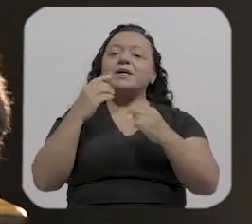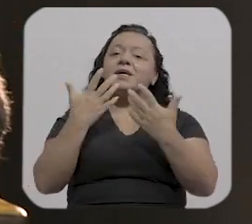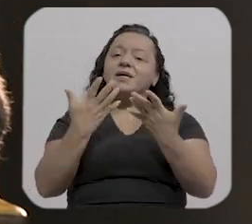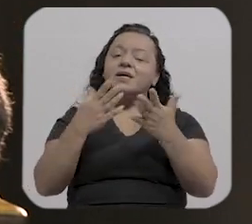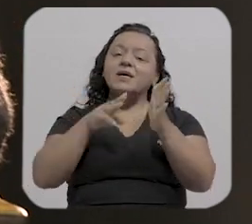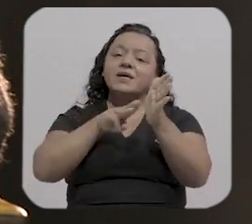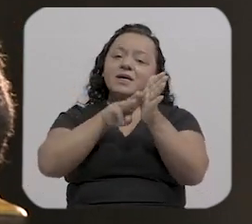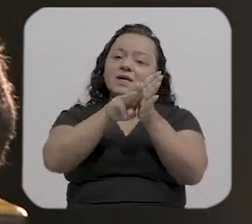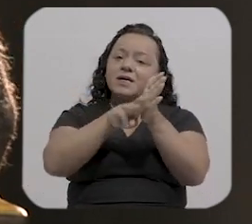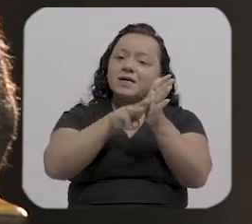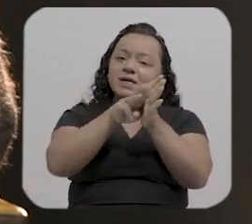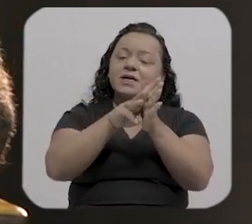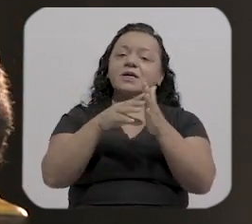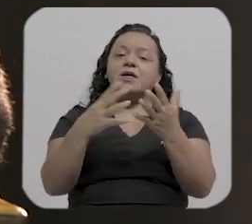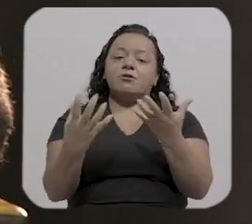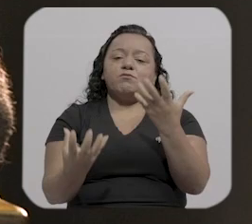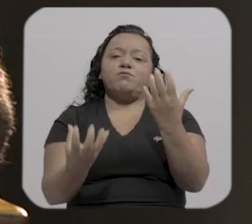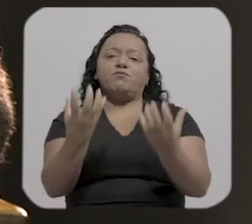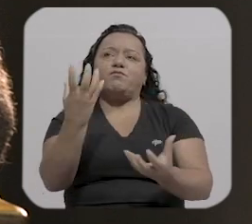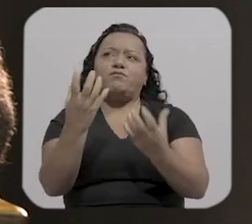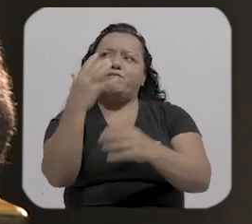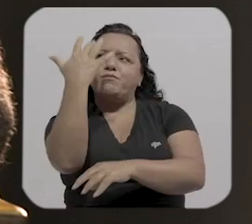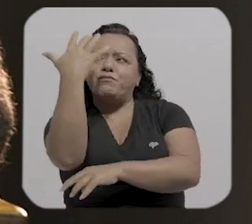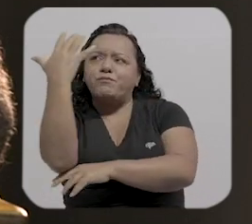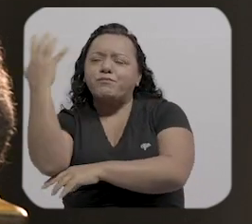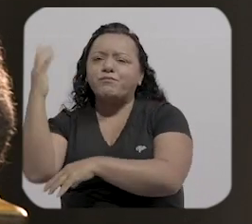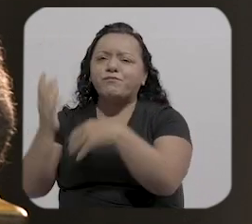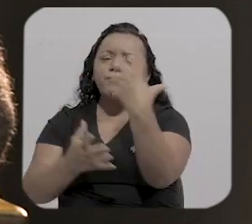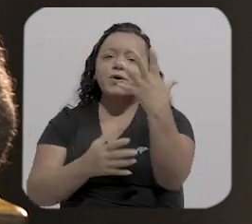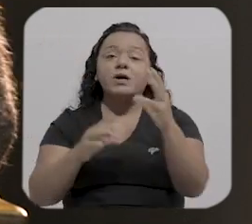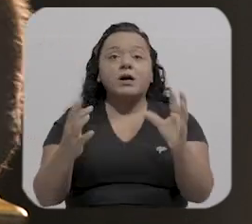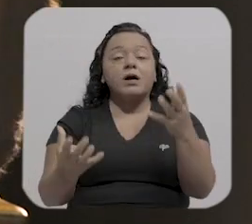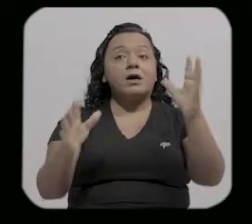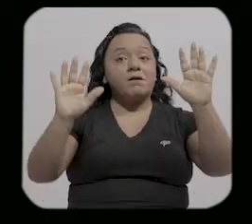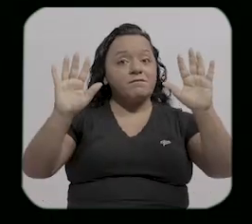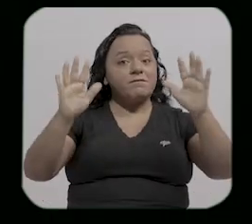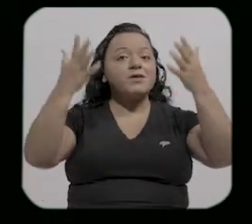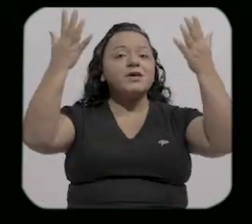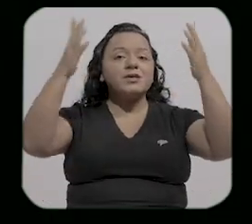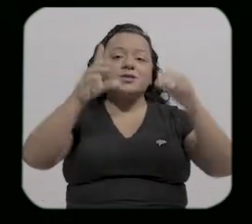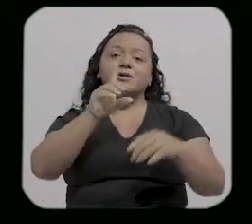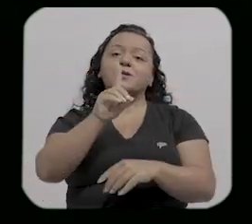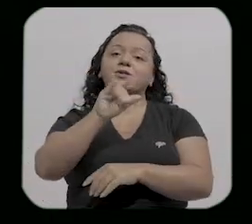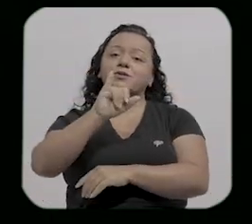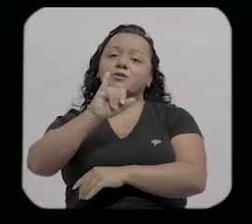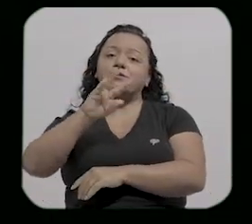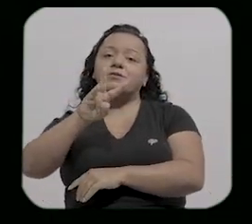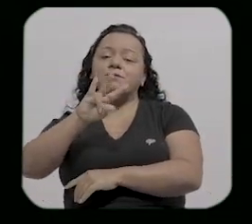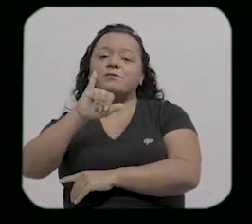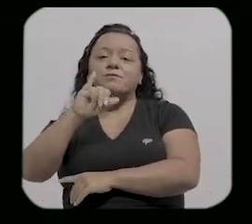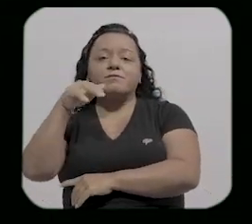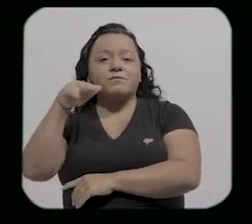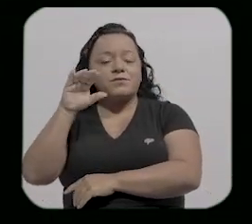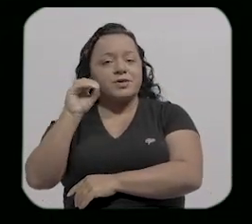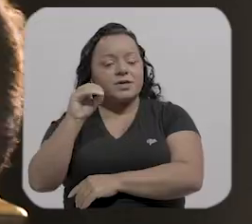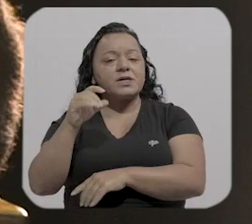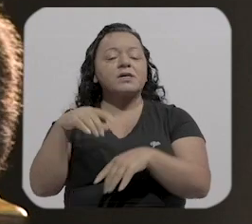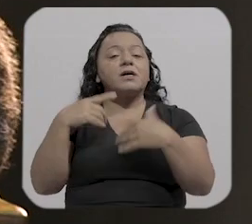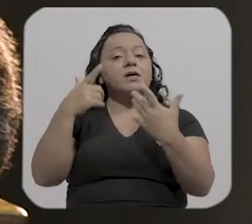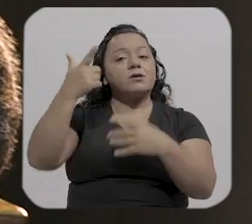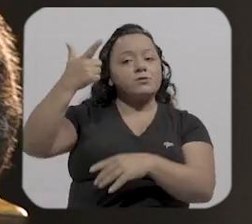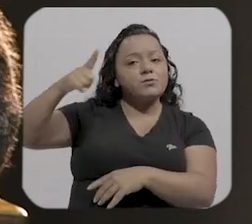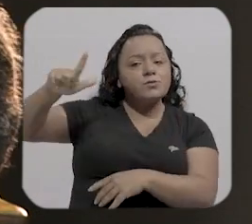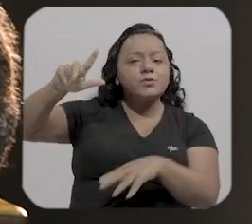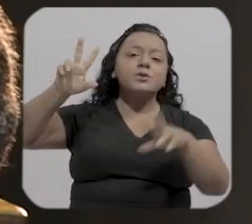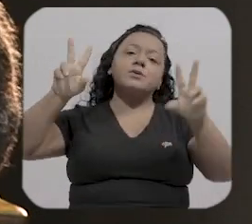Mamoré, As Queimadas e o Festejo Divinos. As outras temáticas, claro que vem, mas vem assim a